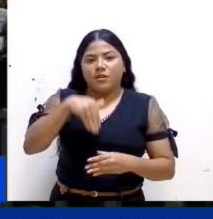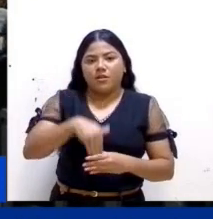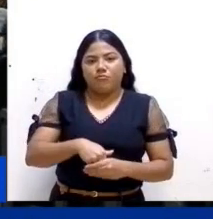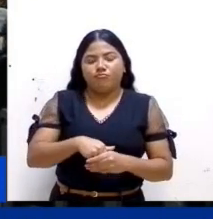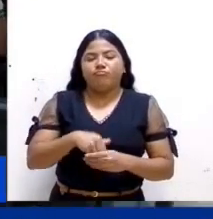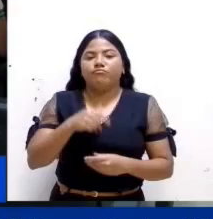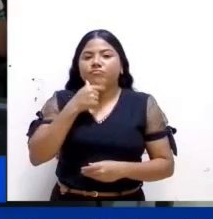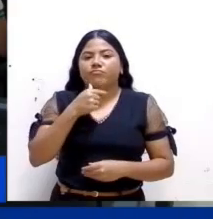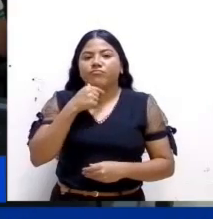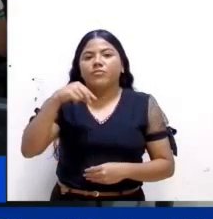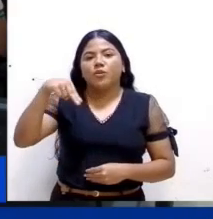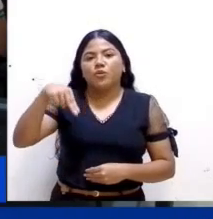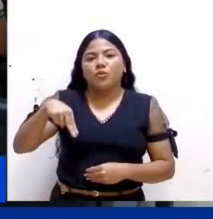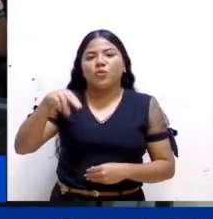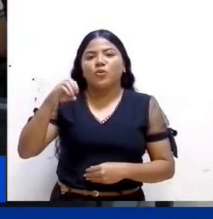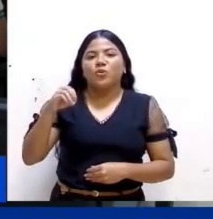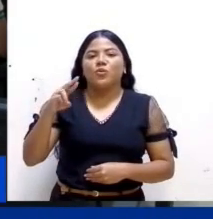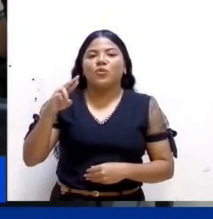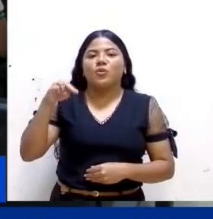Normandes. Imagem ampla do auditório.